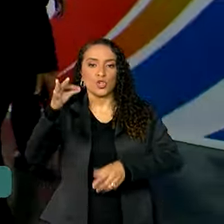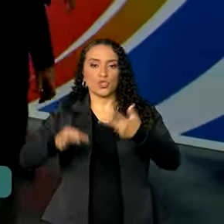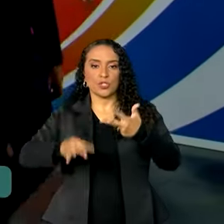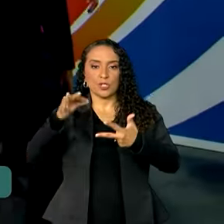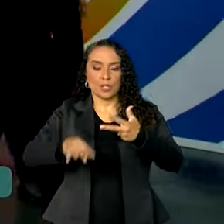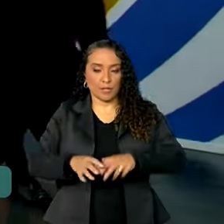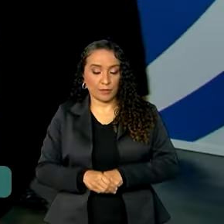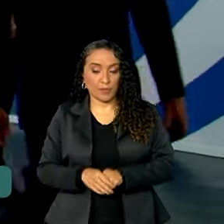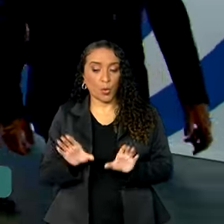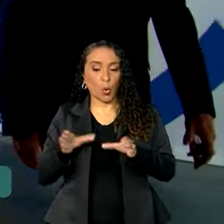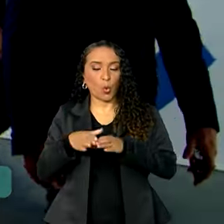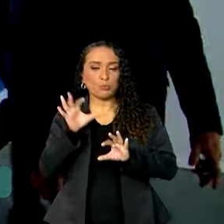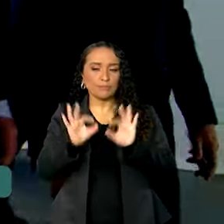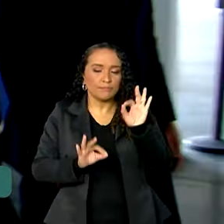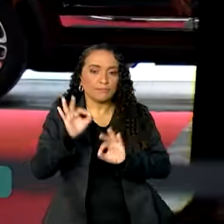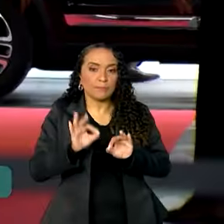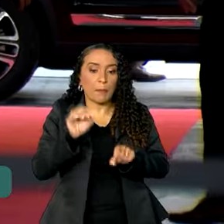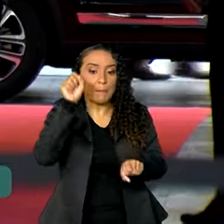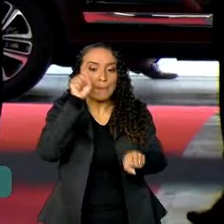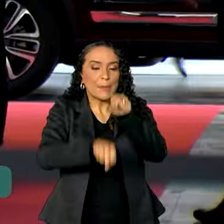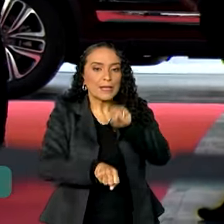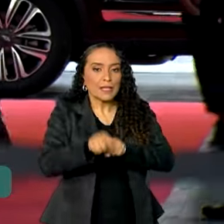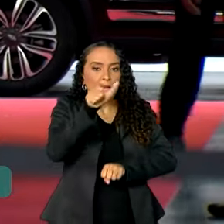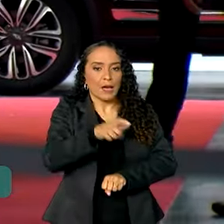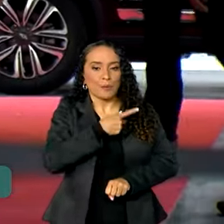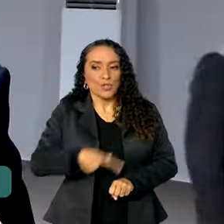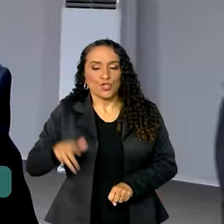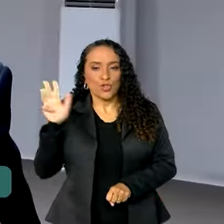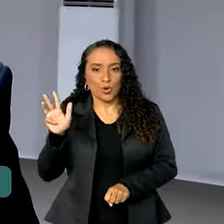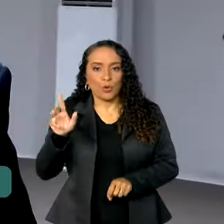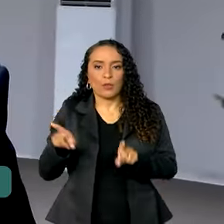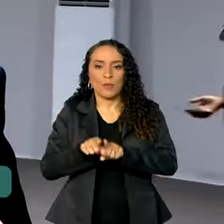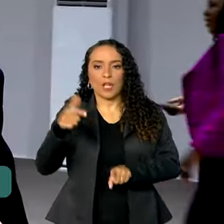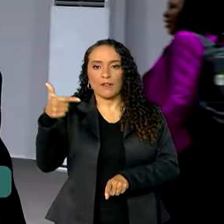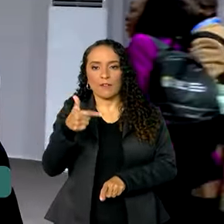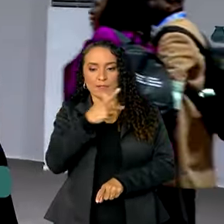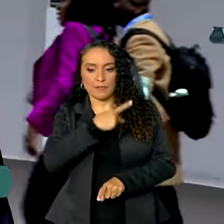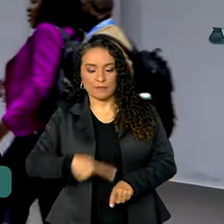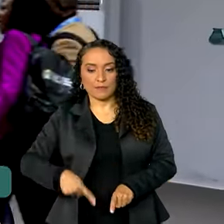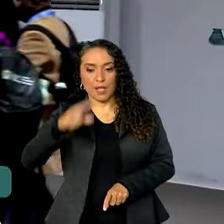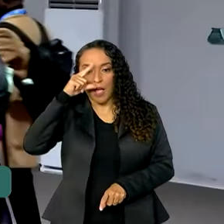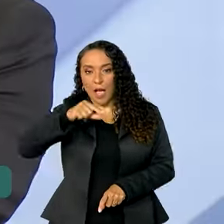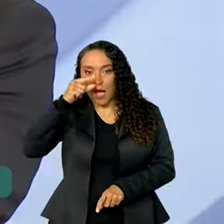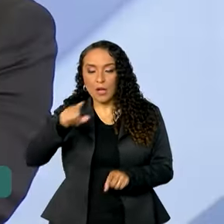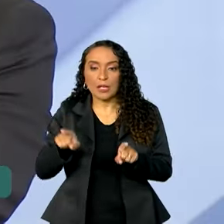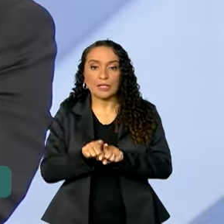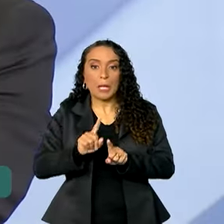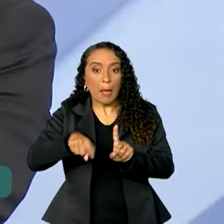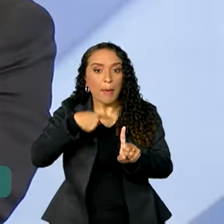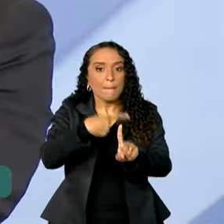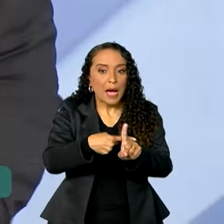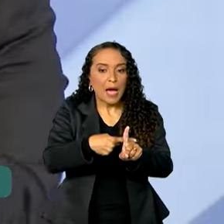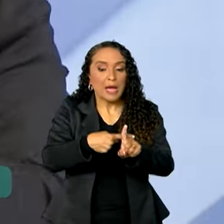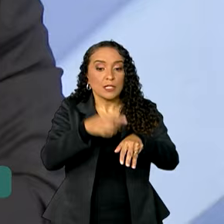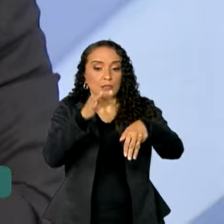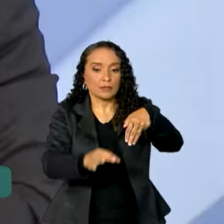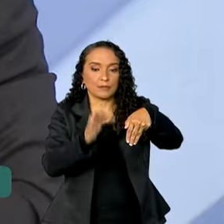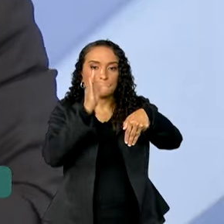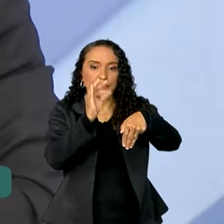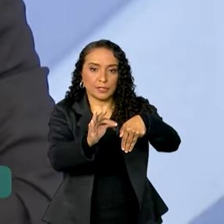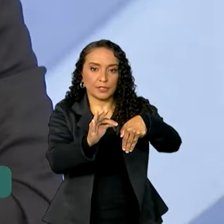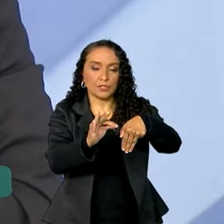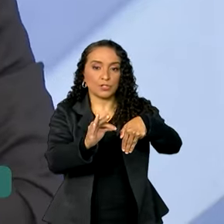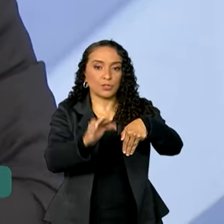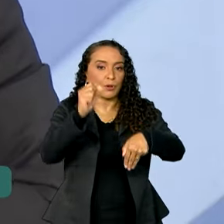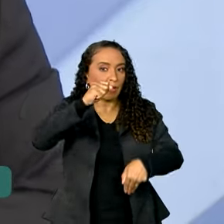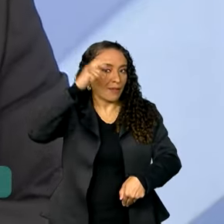Judiciário. O grupo planejava assassinar o presidente Lula, o vice-presidente Geraldo Alckmin, além do ministro do Supremo Tribunal